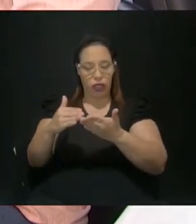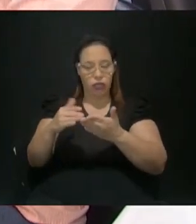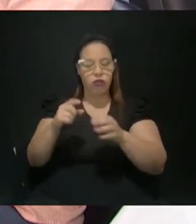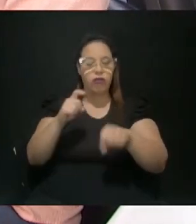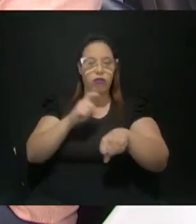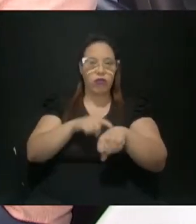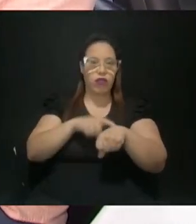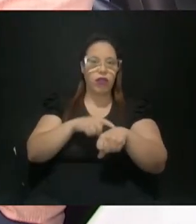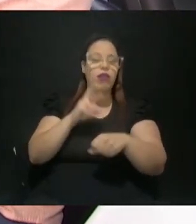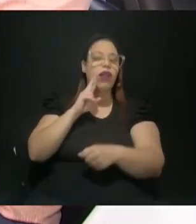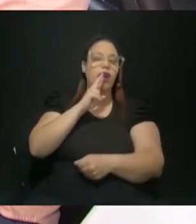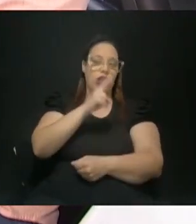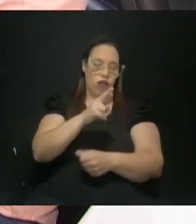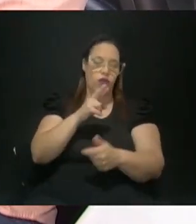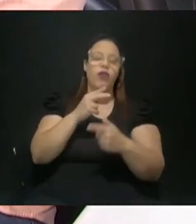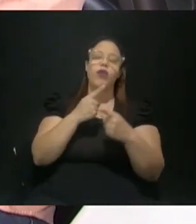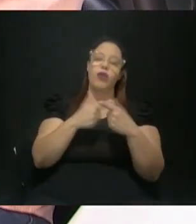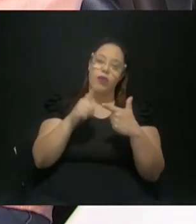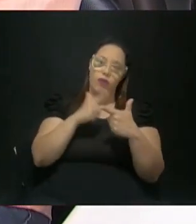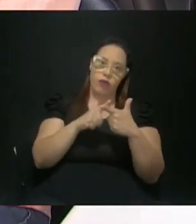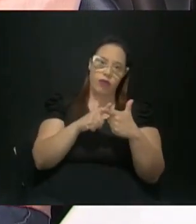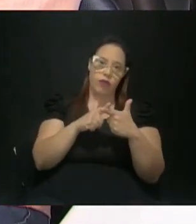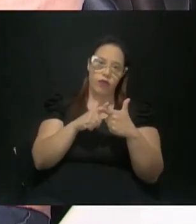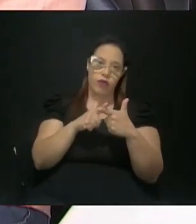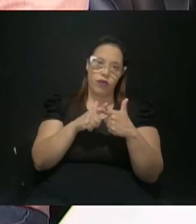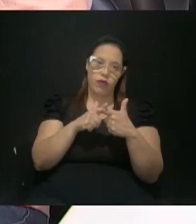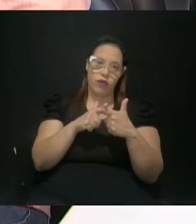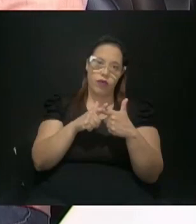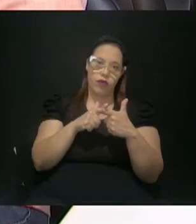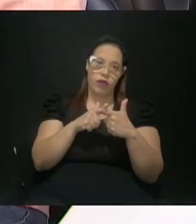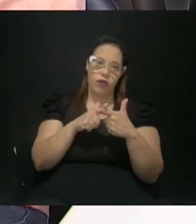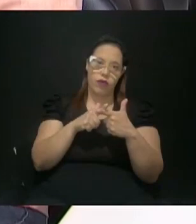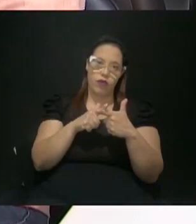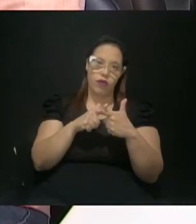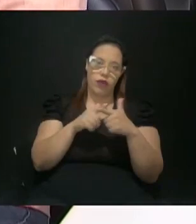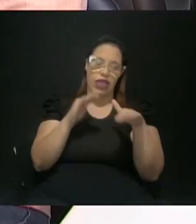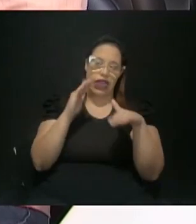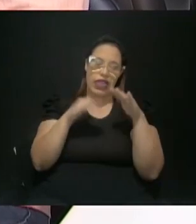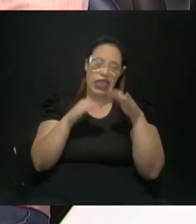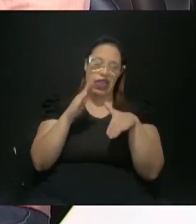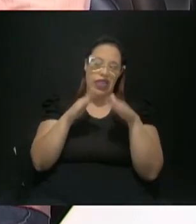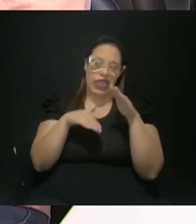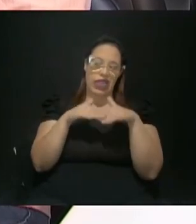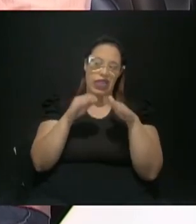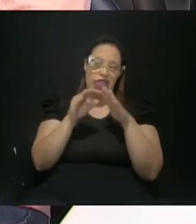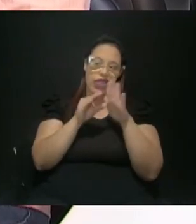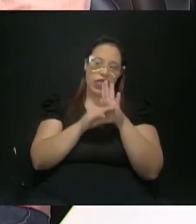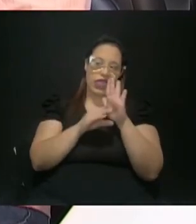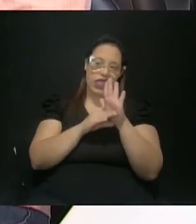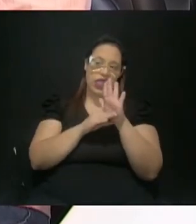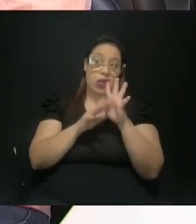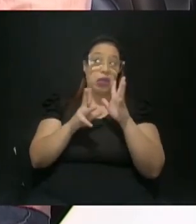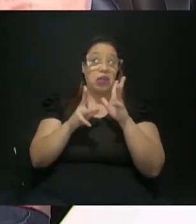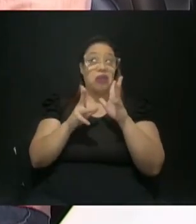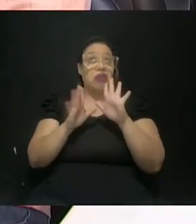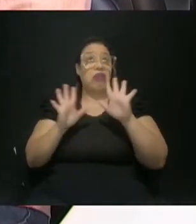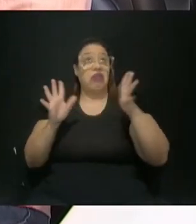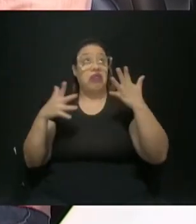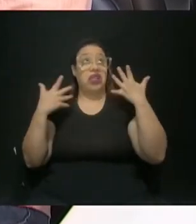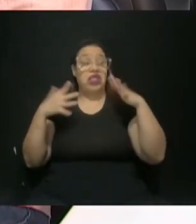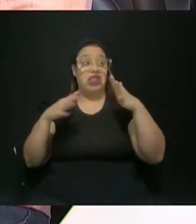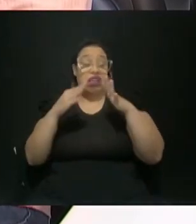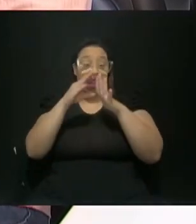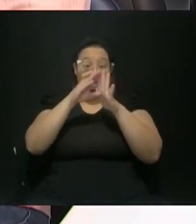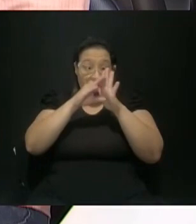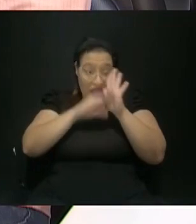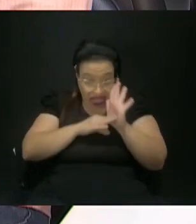problema. E isso é cronometrado? Ele é contado, mas não é assim também tão intrínseco em ter X